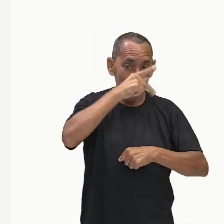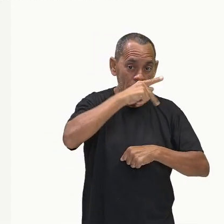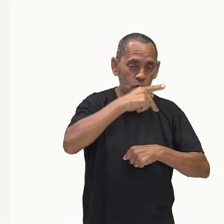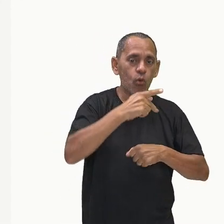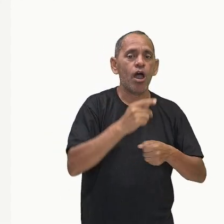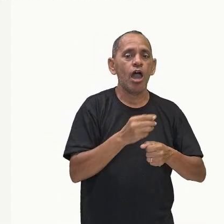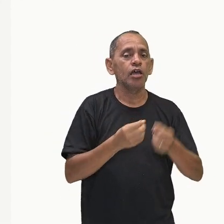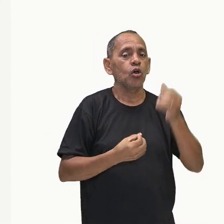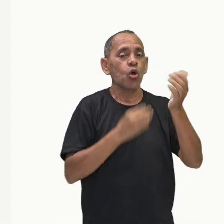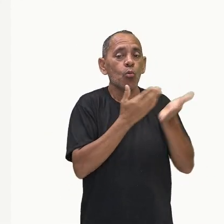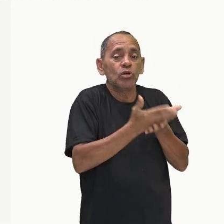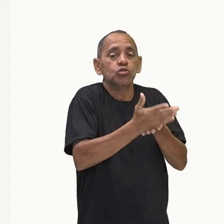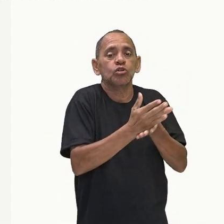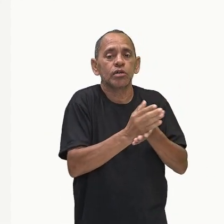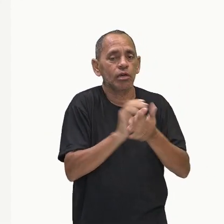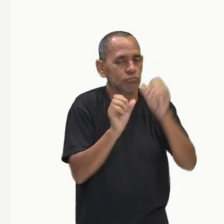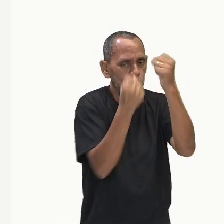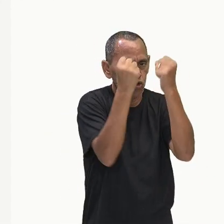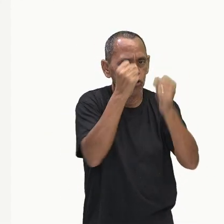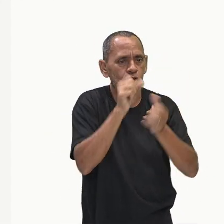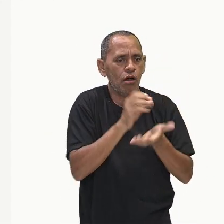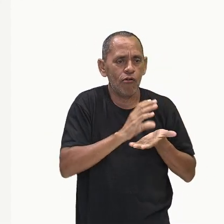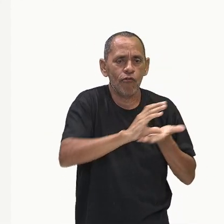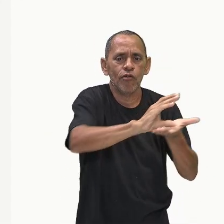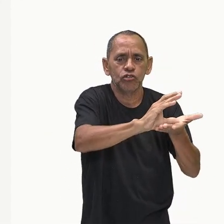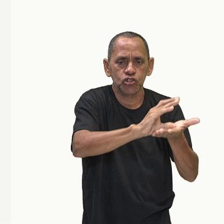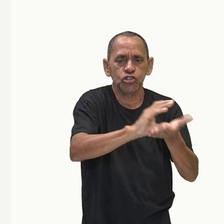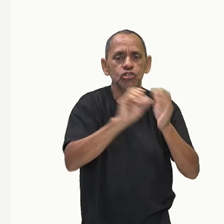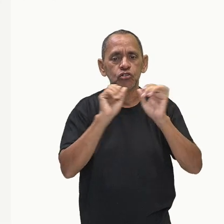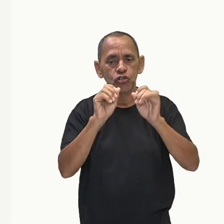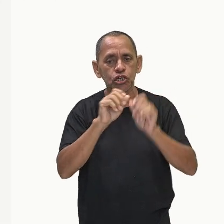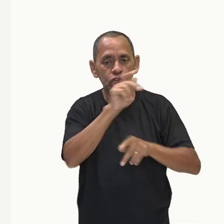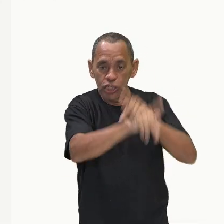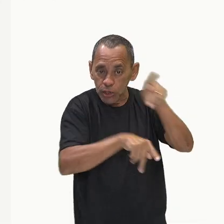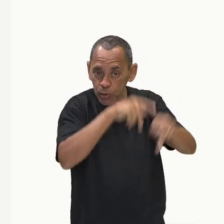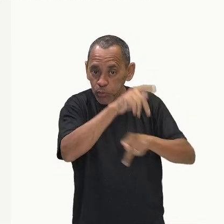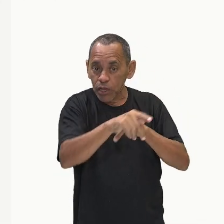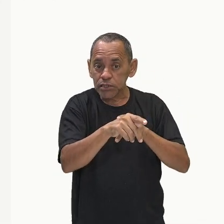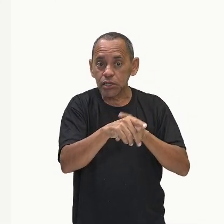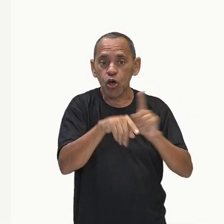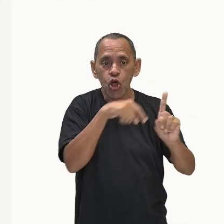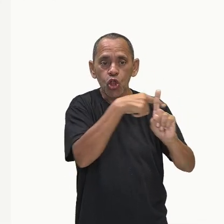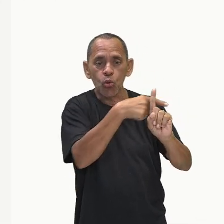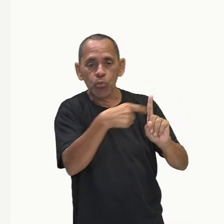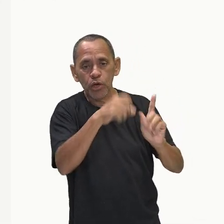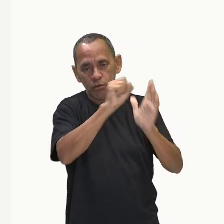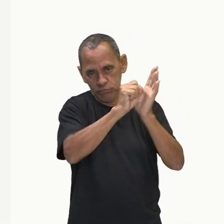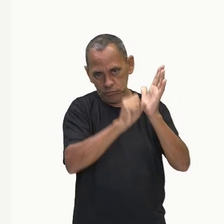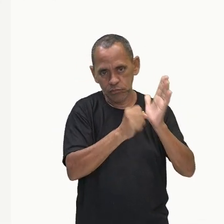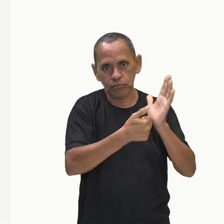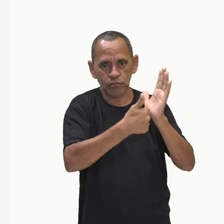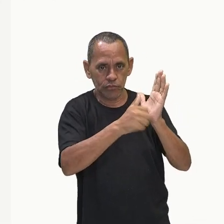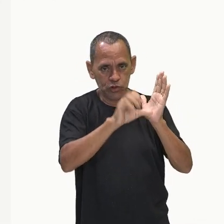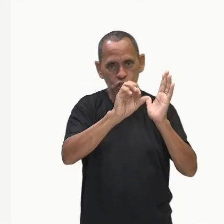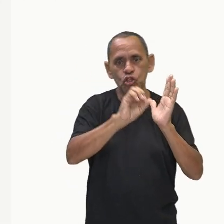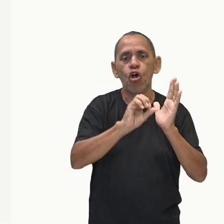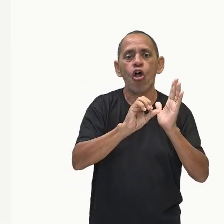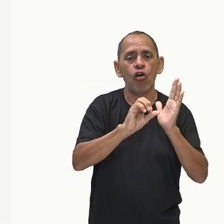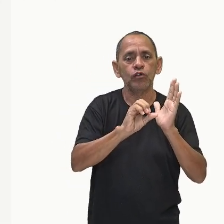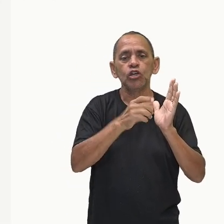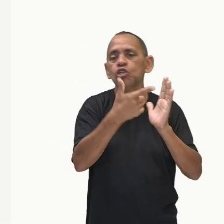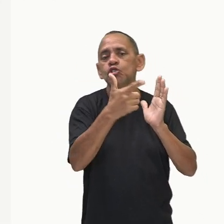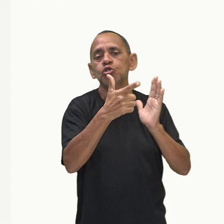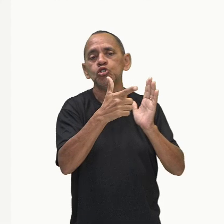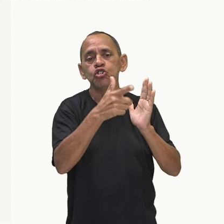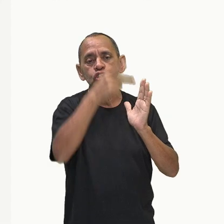começou a investir na sua população, tanto que em meados do século XIX, tá, gente? Já não